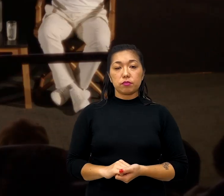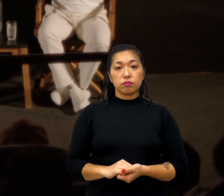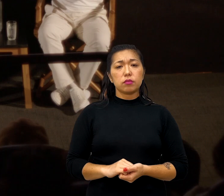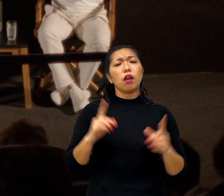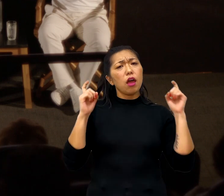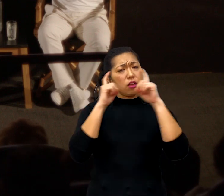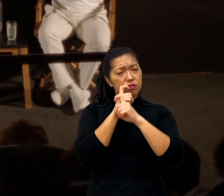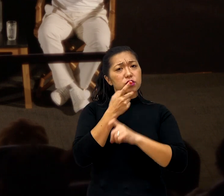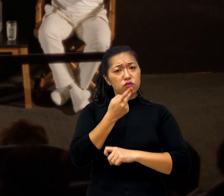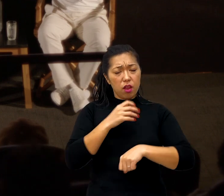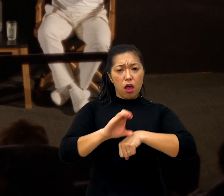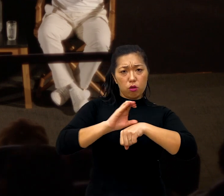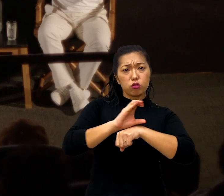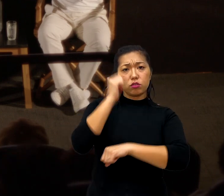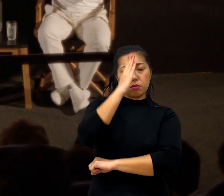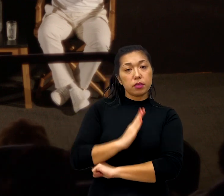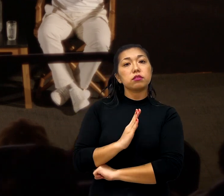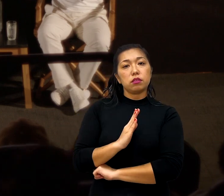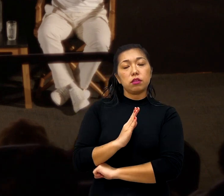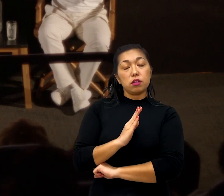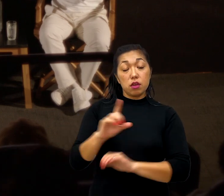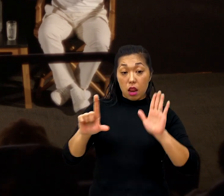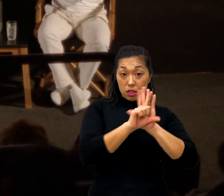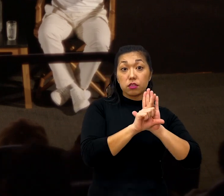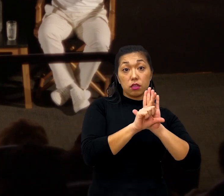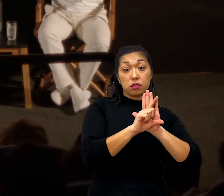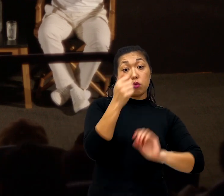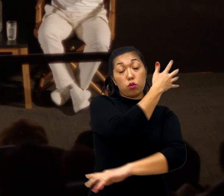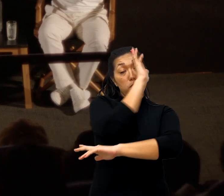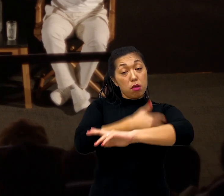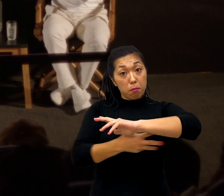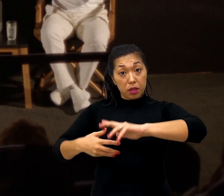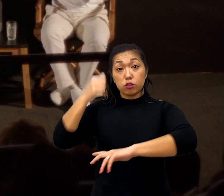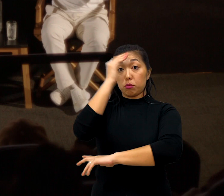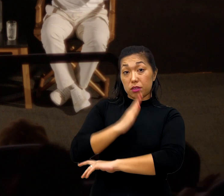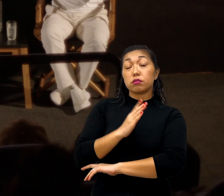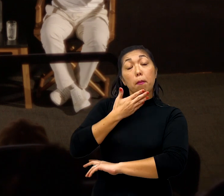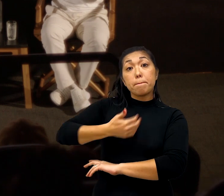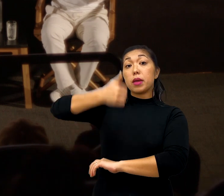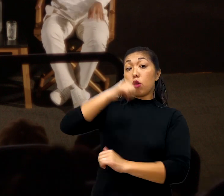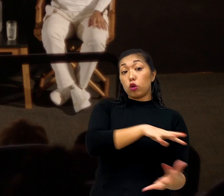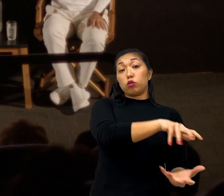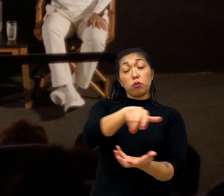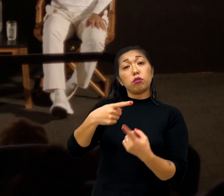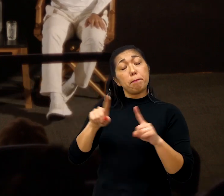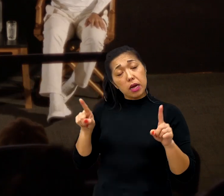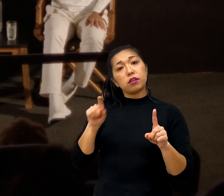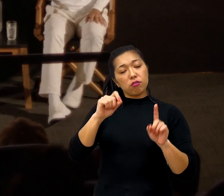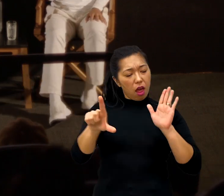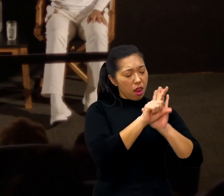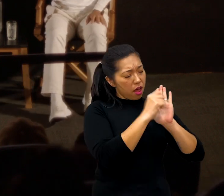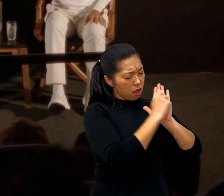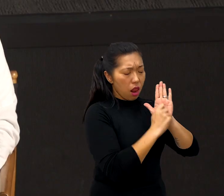É difícil dizer a Constituição brasileira, a legislação do meio ambiente do Brasil é dos melhores do mundo, mas ela é feita para matar povo